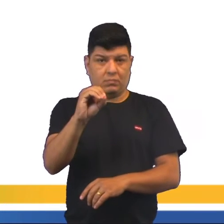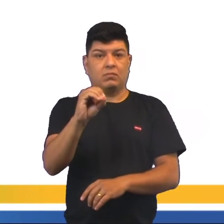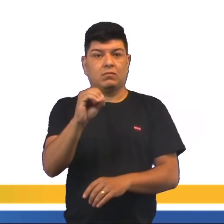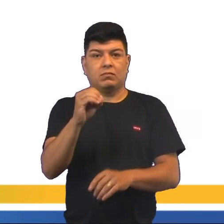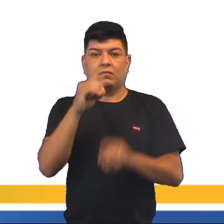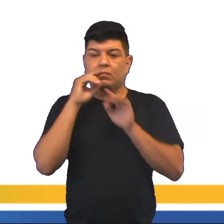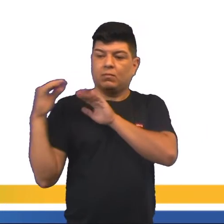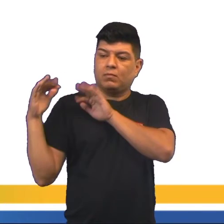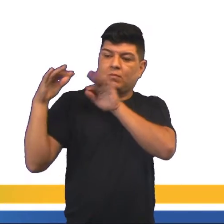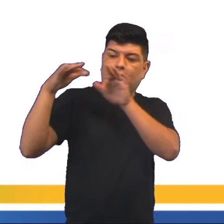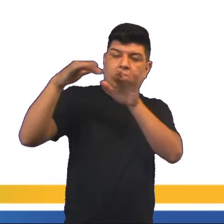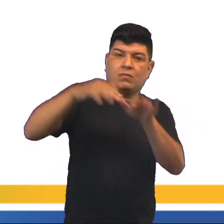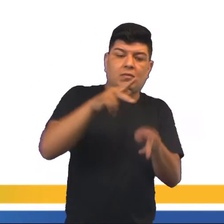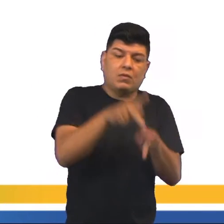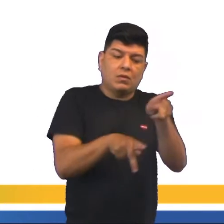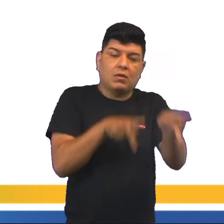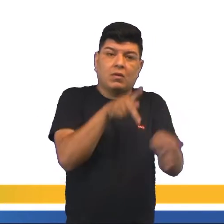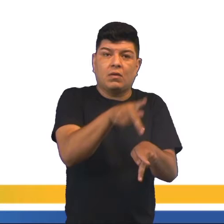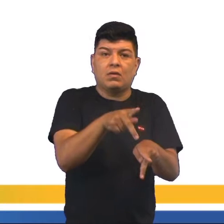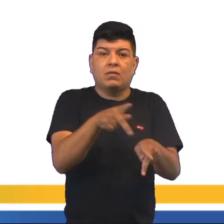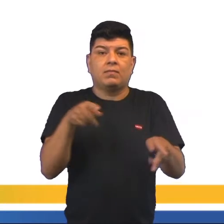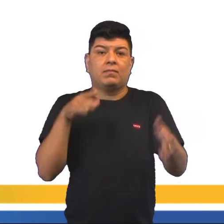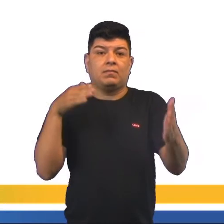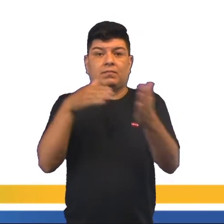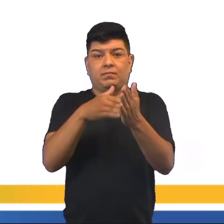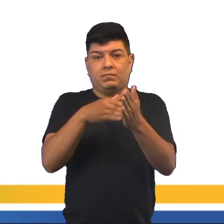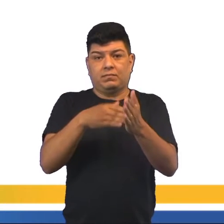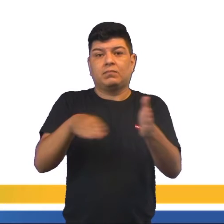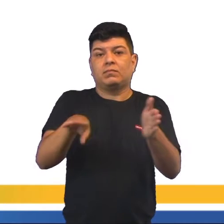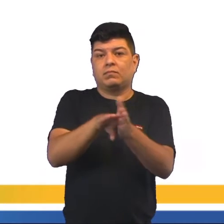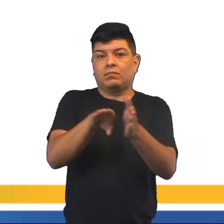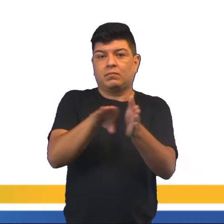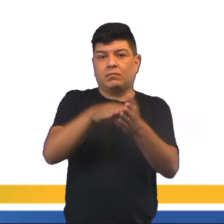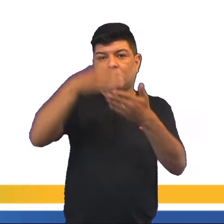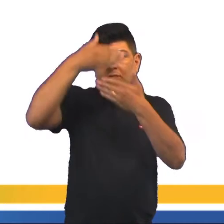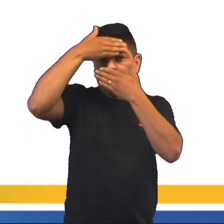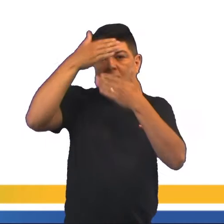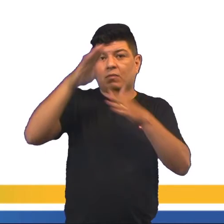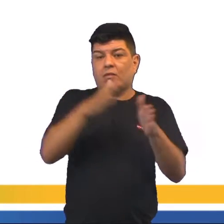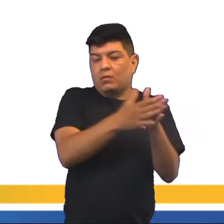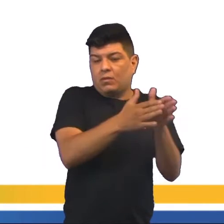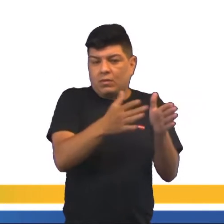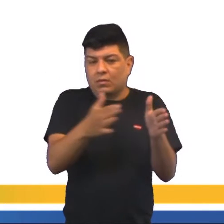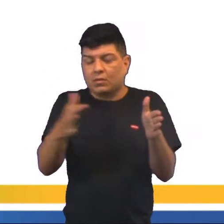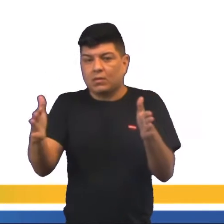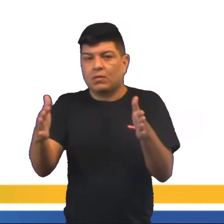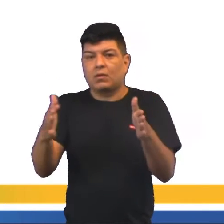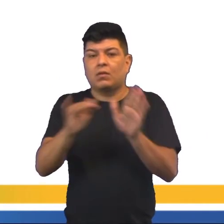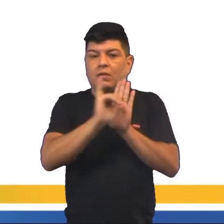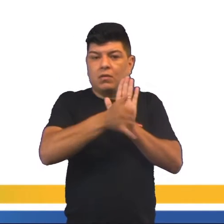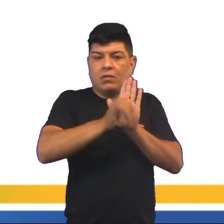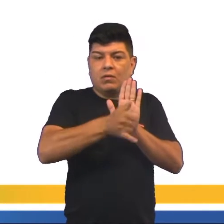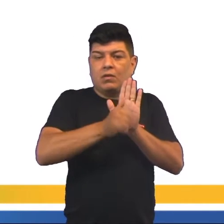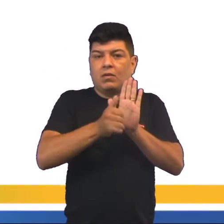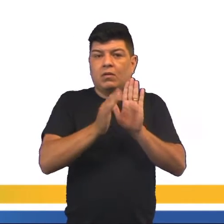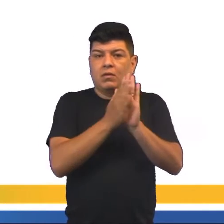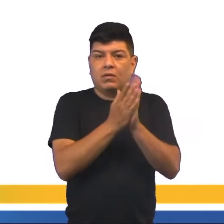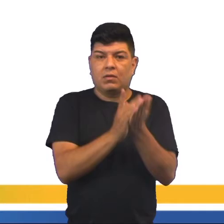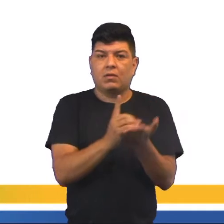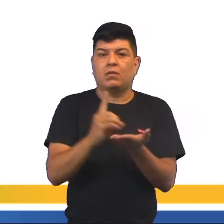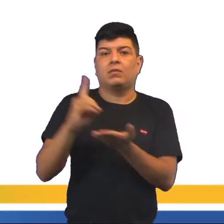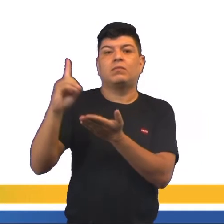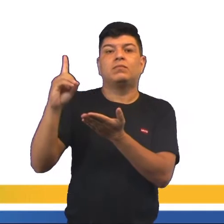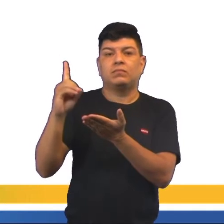de peregrinação do povo hebreu rumo à região palestina. Durante esse período, de acordo com a narrativa bíblica, né, os